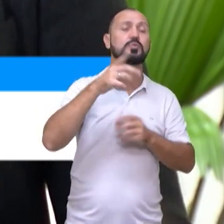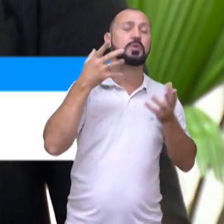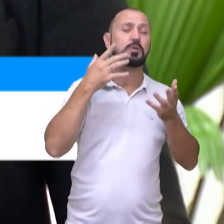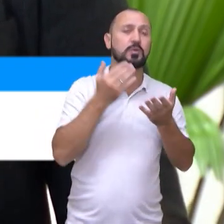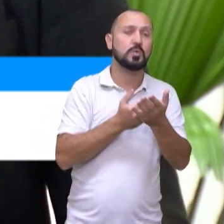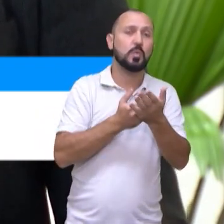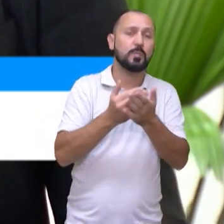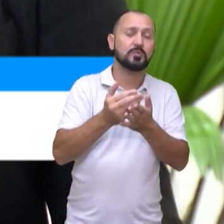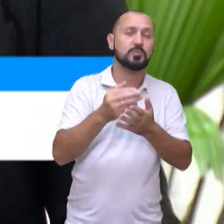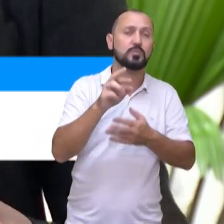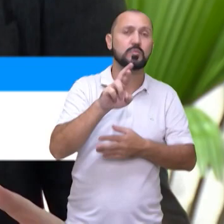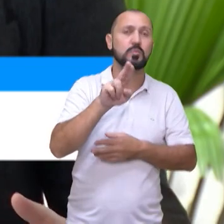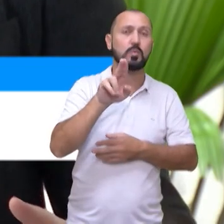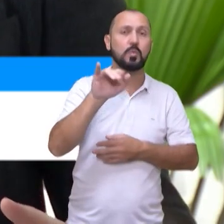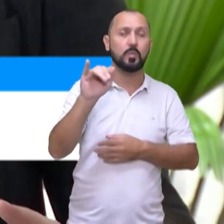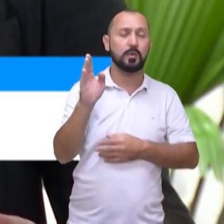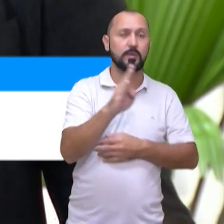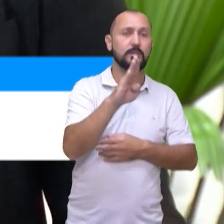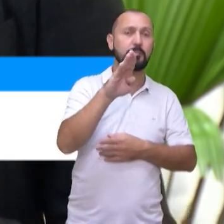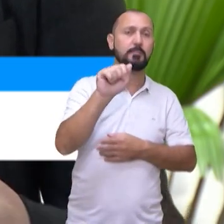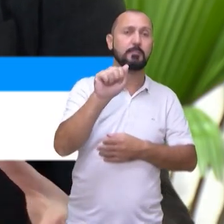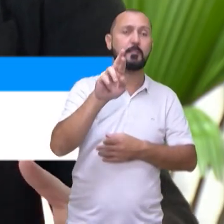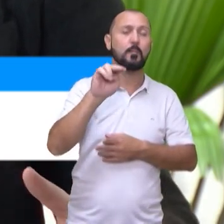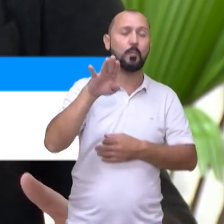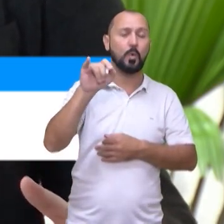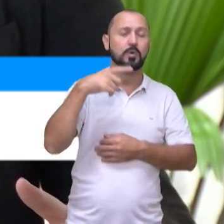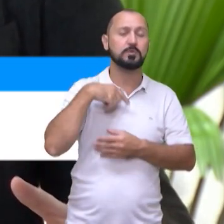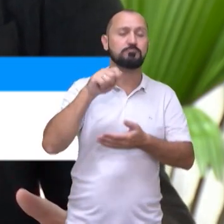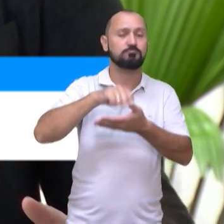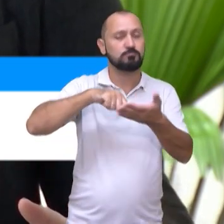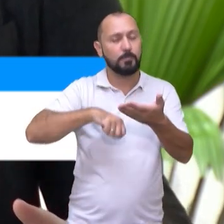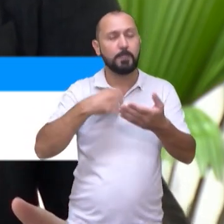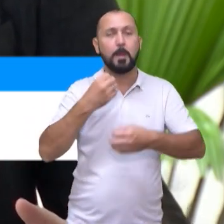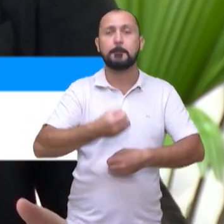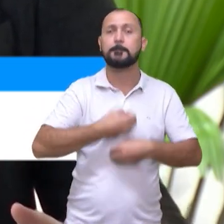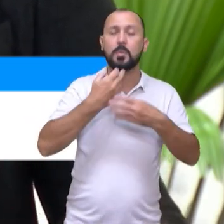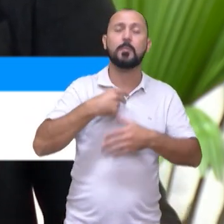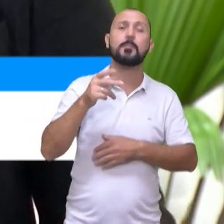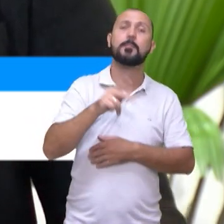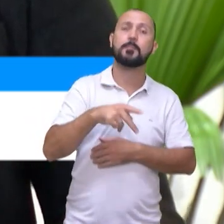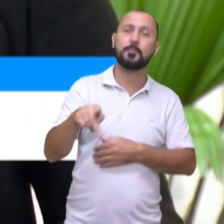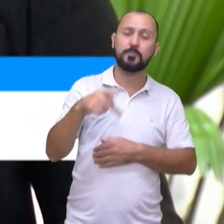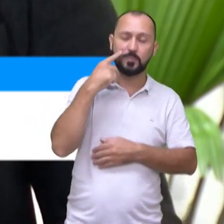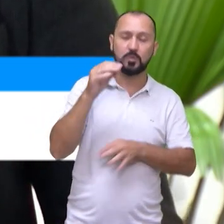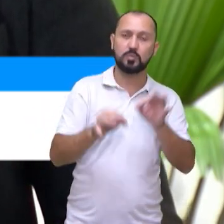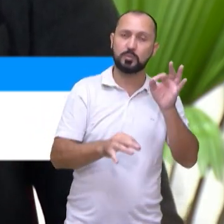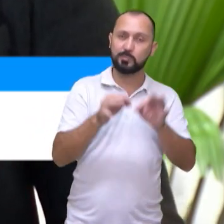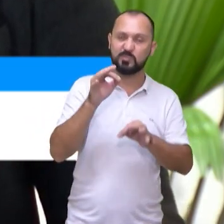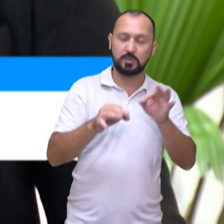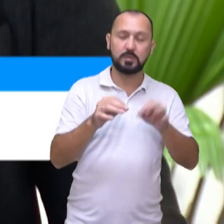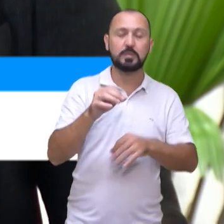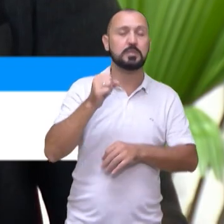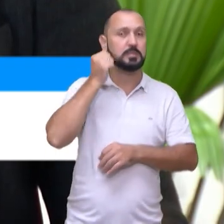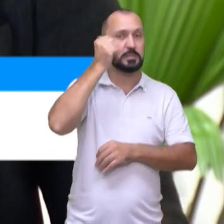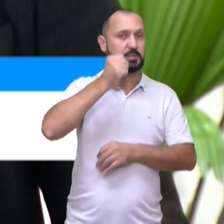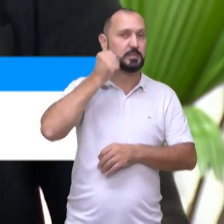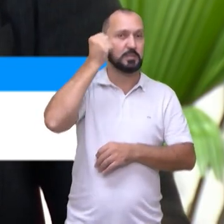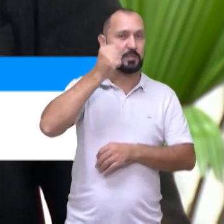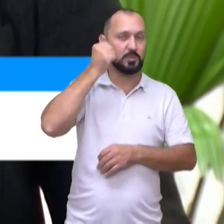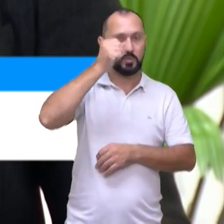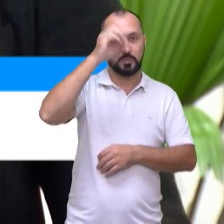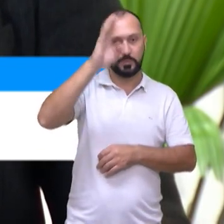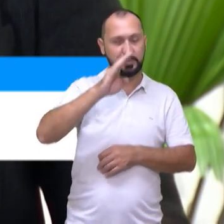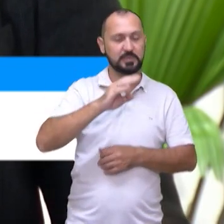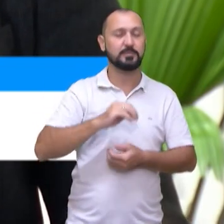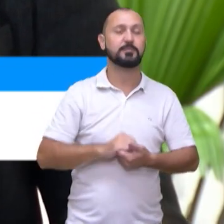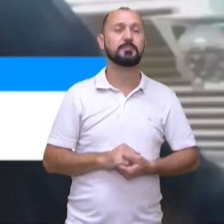dia em que nasceu Rui Barbosa, um dos mais renomados escritor, poeta, professor, jurista e senador da República